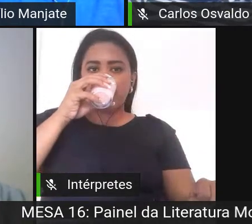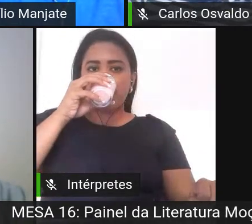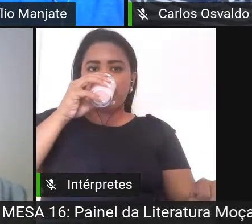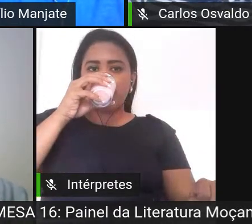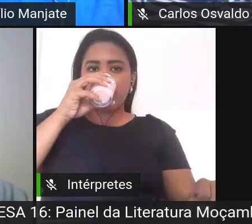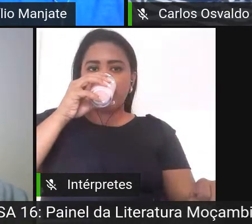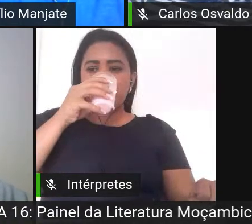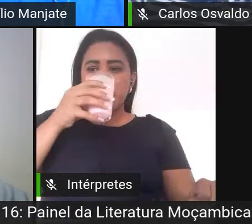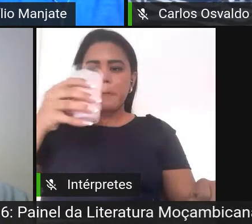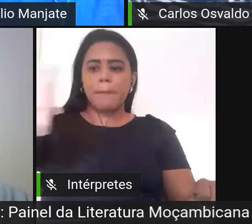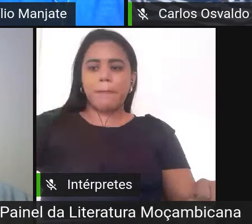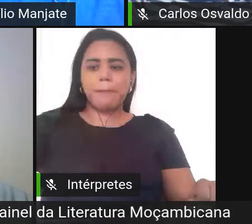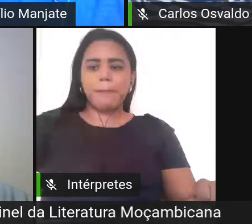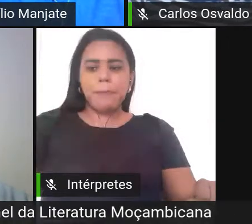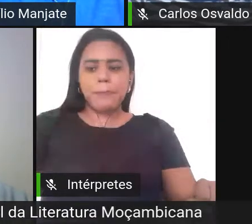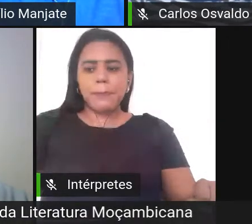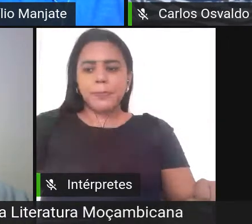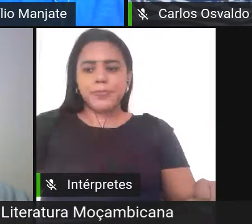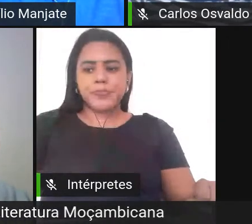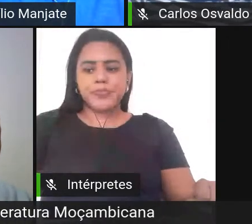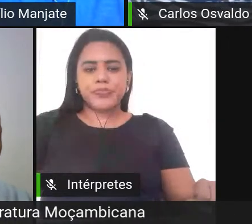O microfone, Adelino.